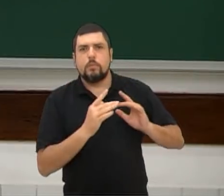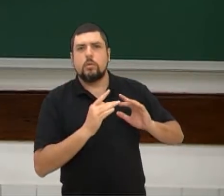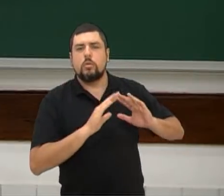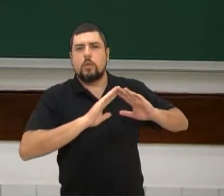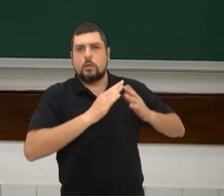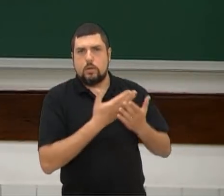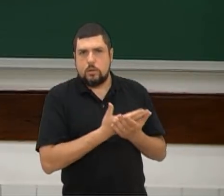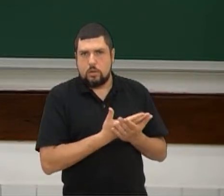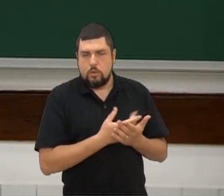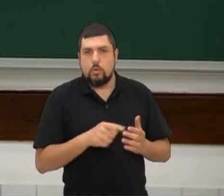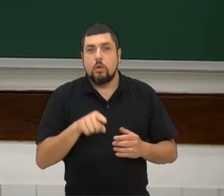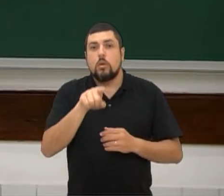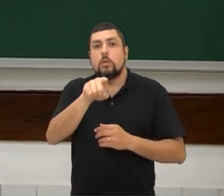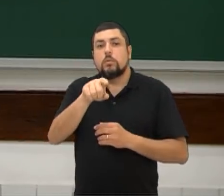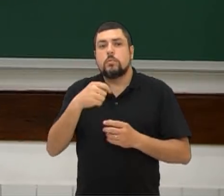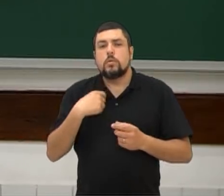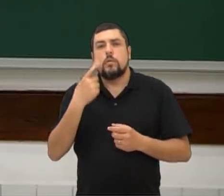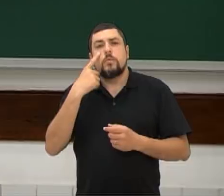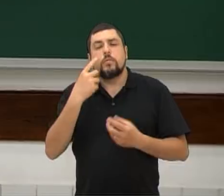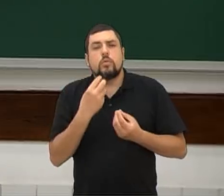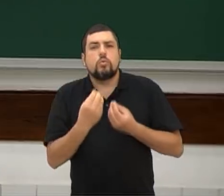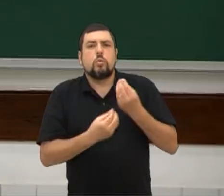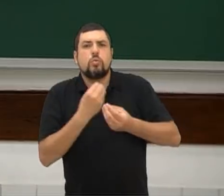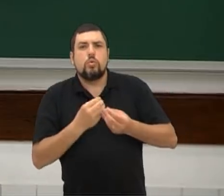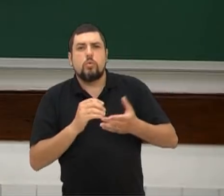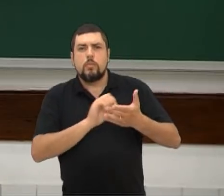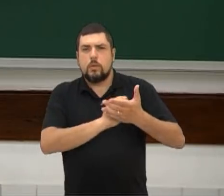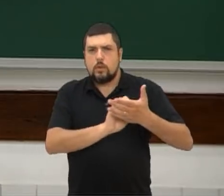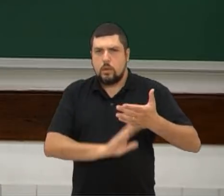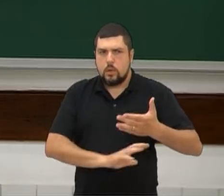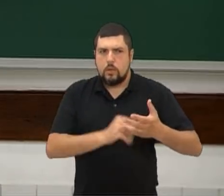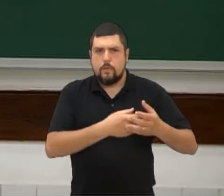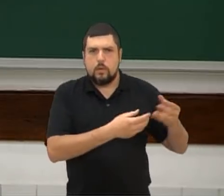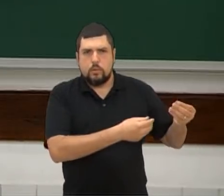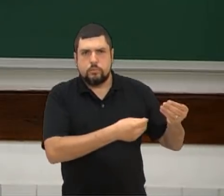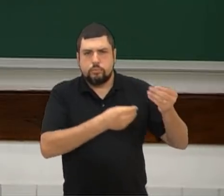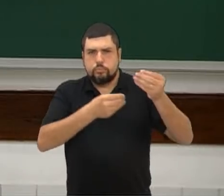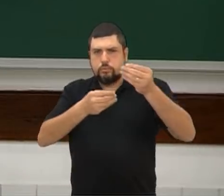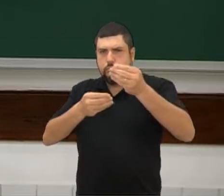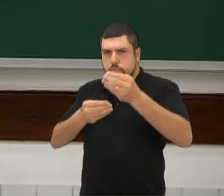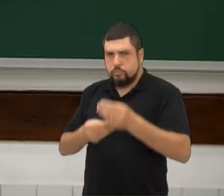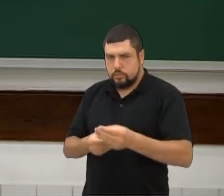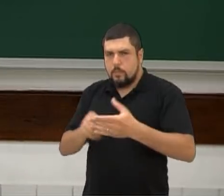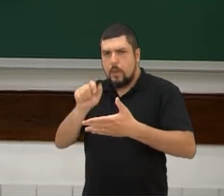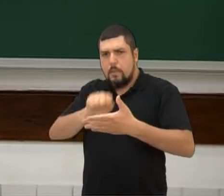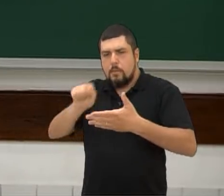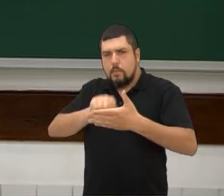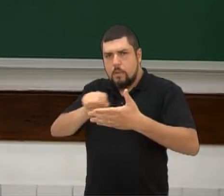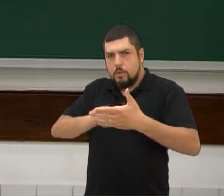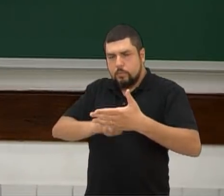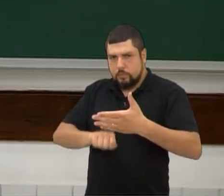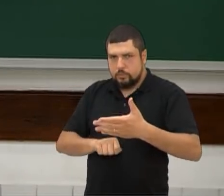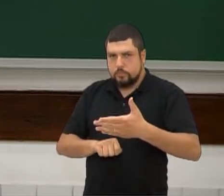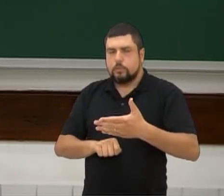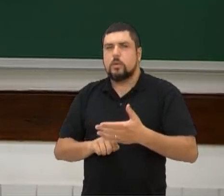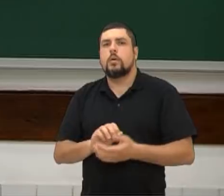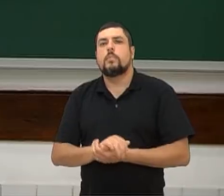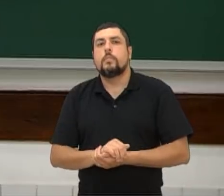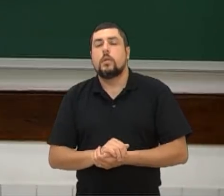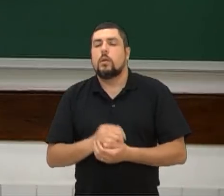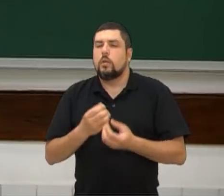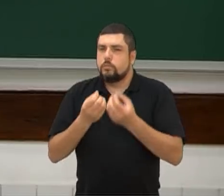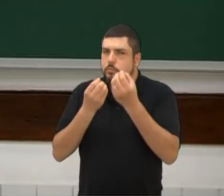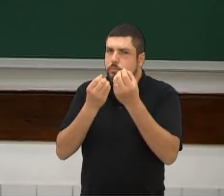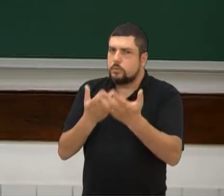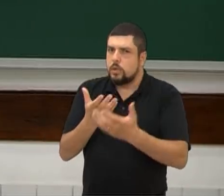sua escola para que você veja quais são as atividades que estão disponíveis. Gosto sempre de dizer para os alunos a seguinte